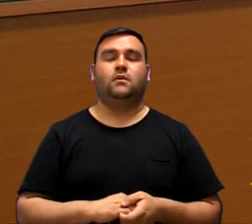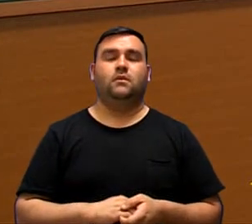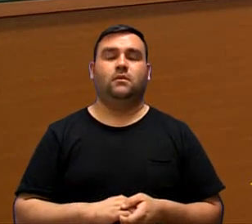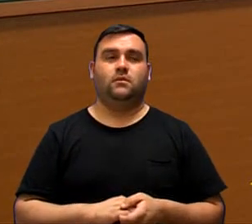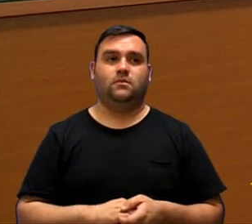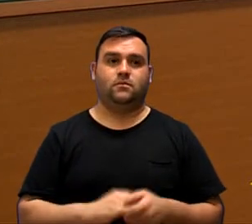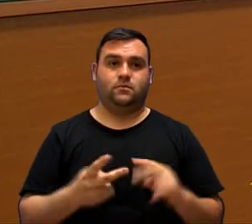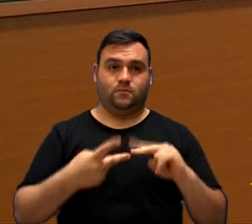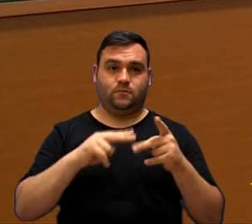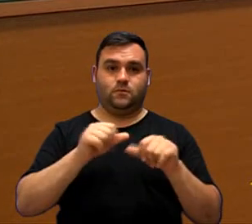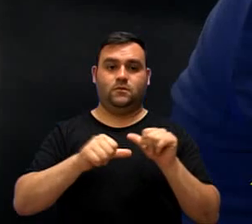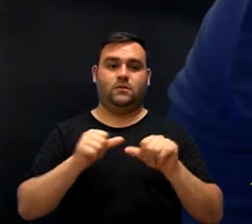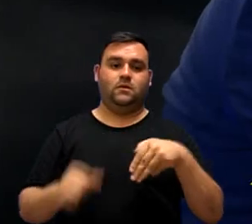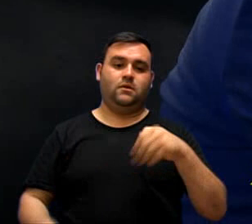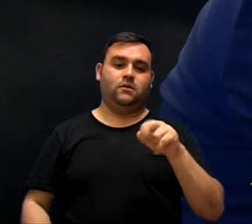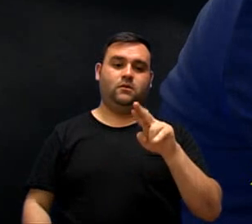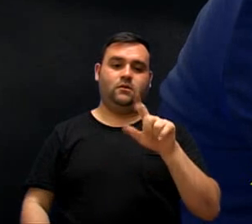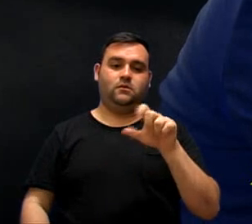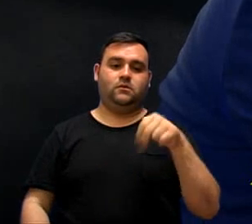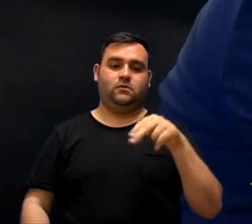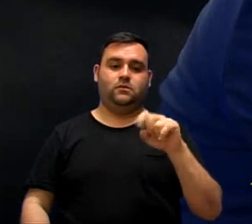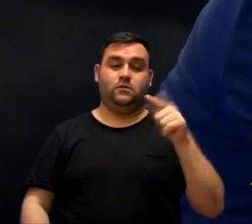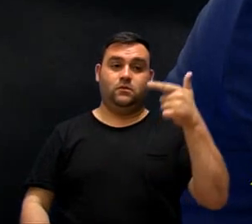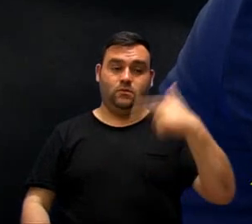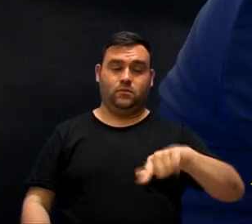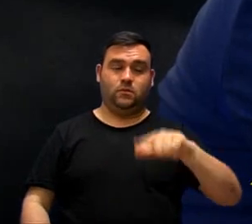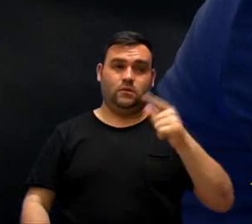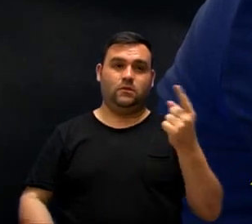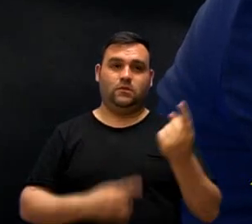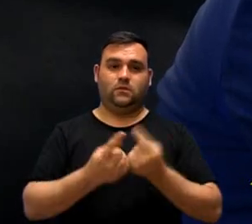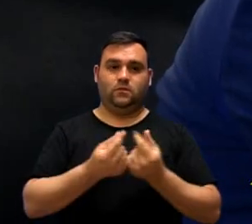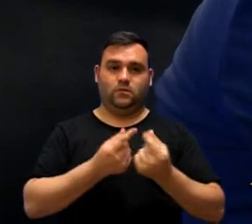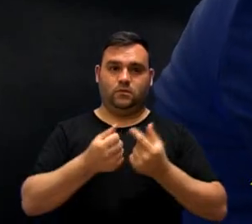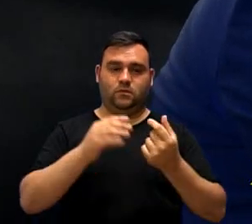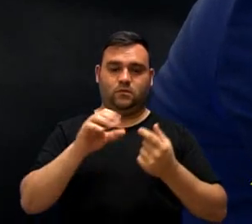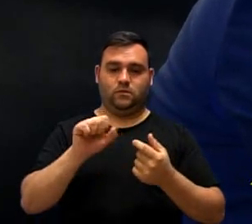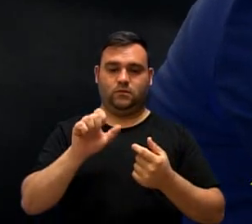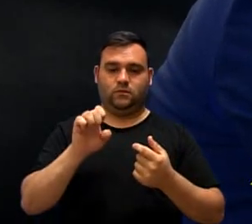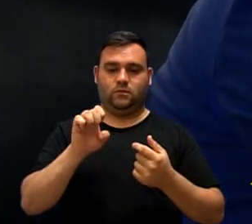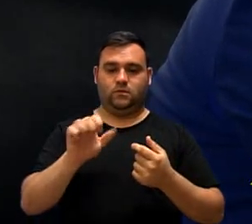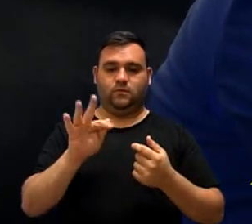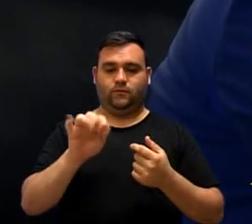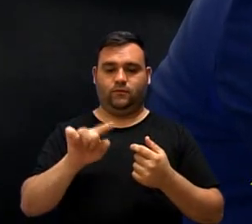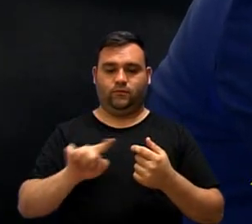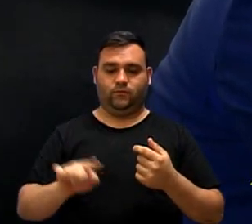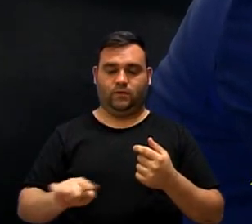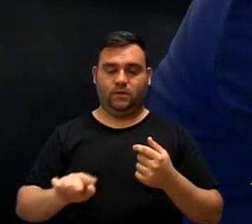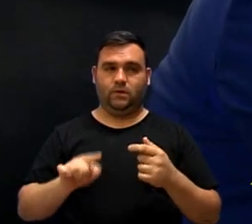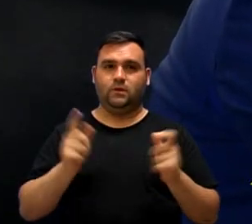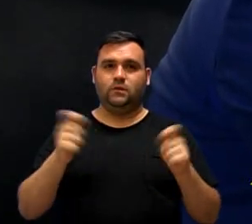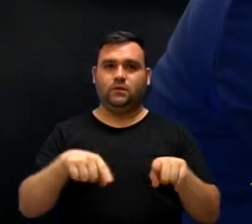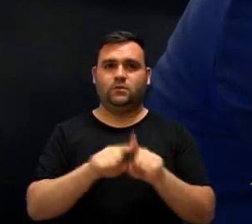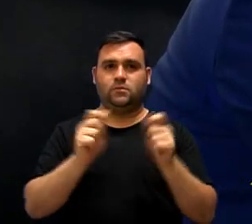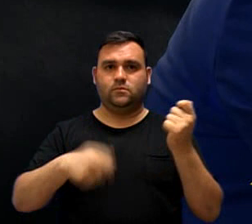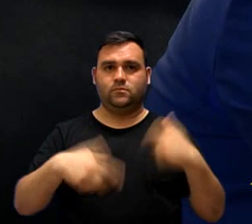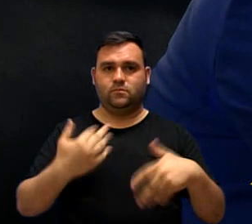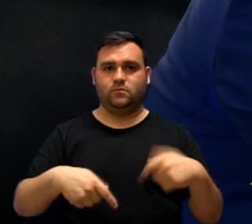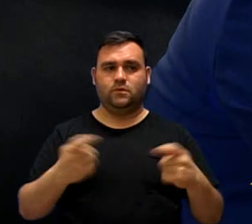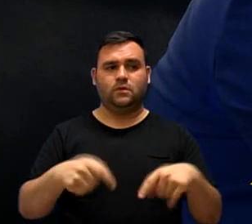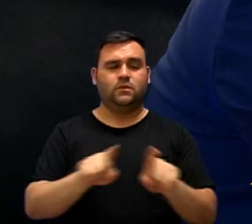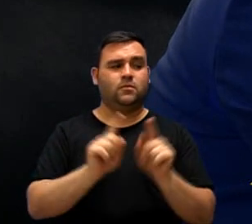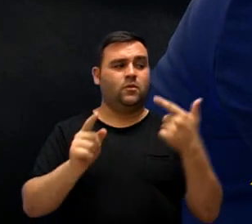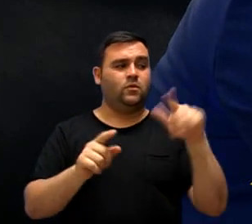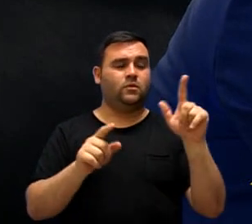Vou pedir para inverter a Marlene agora e depois a finança, você faz? Sinceramente... Se você pudesse fazer...